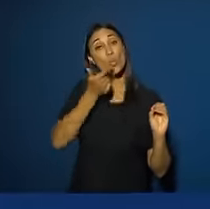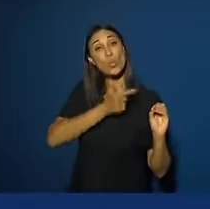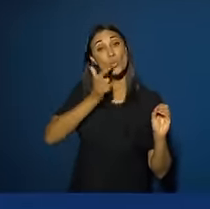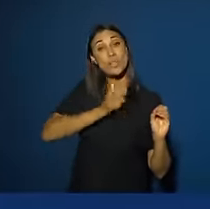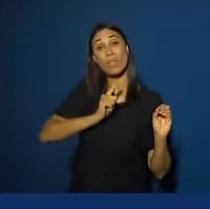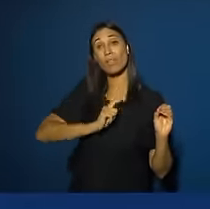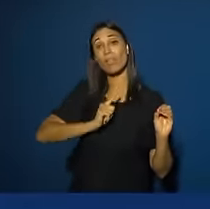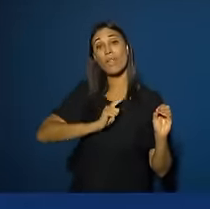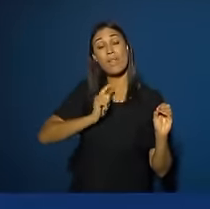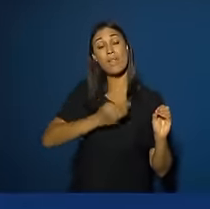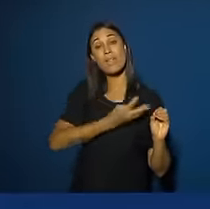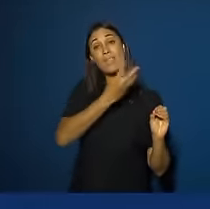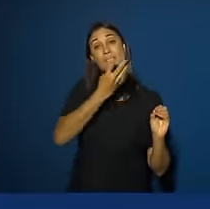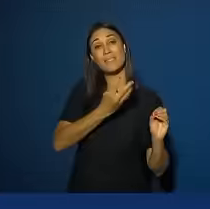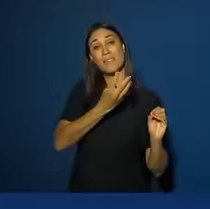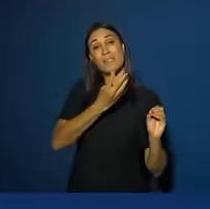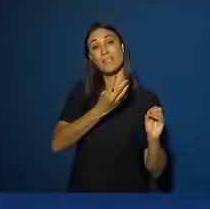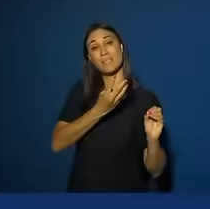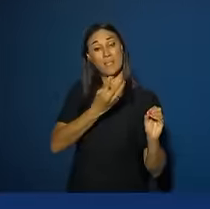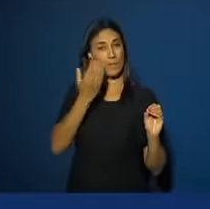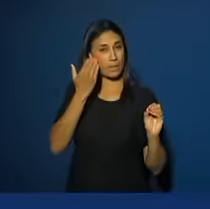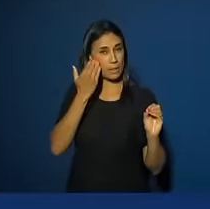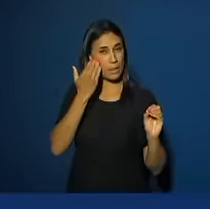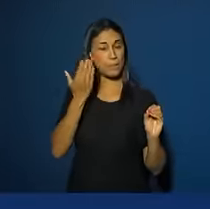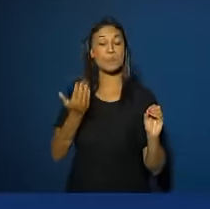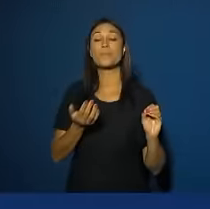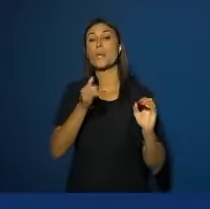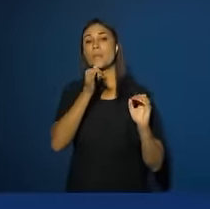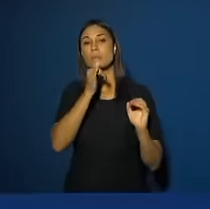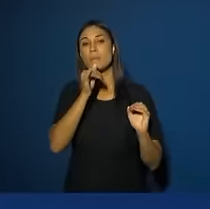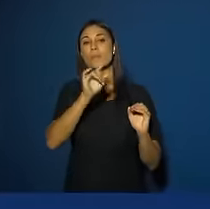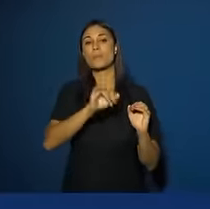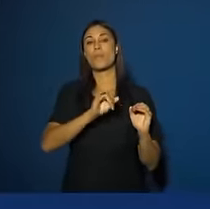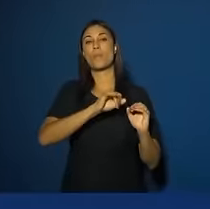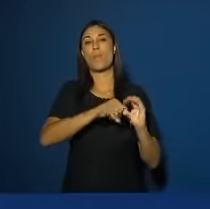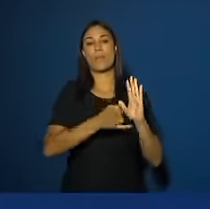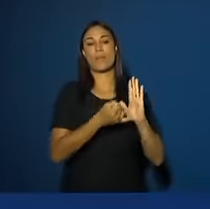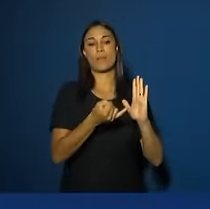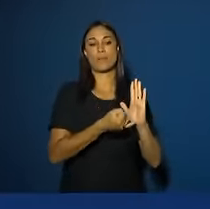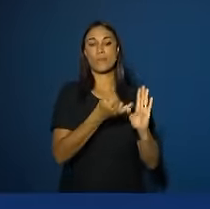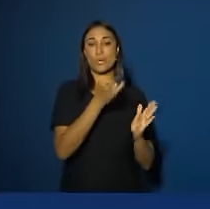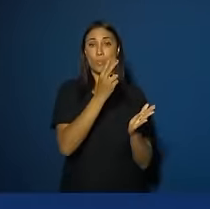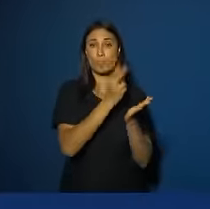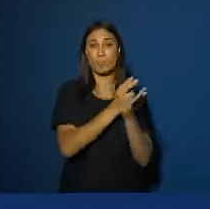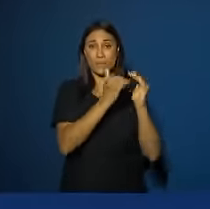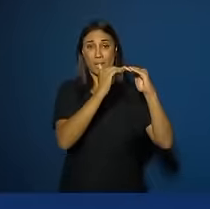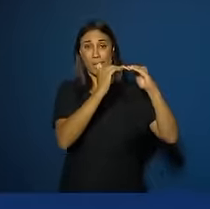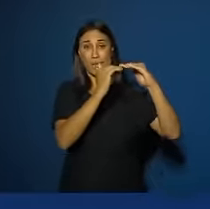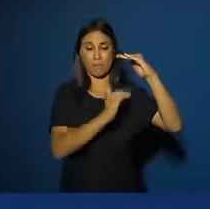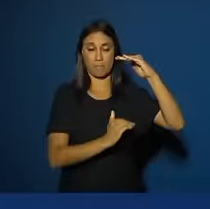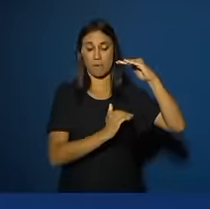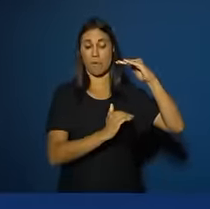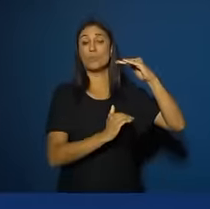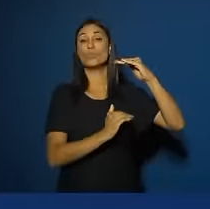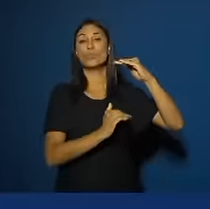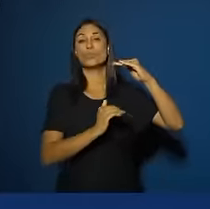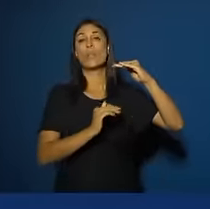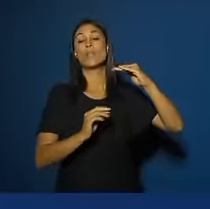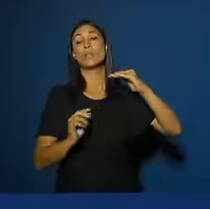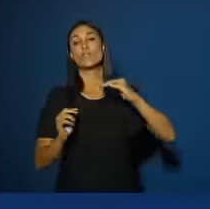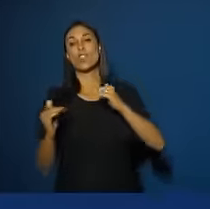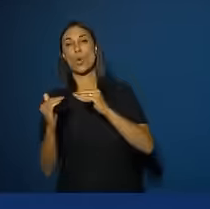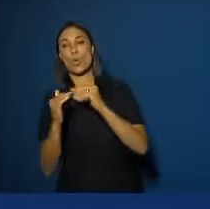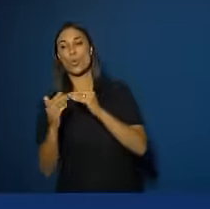consistentemente obter 3 de inflação. Obter uma inflação consistentemente abaixo das expectativas de